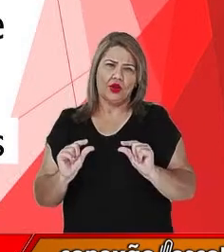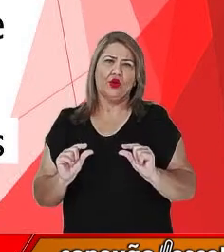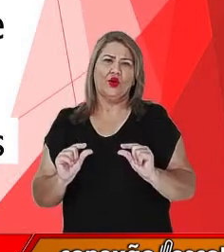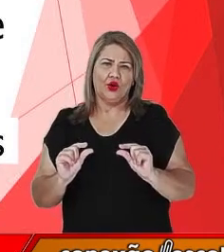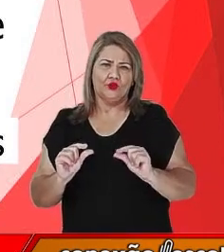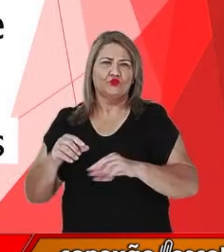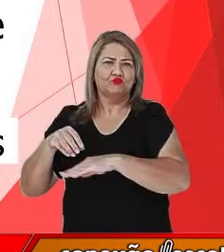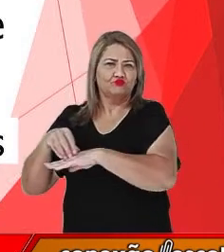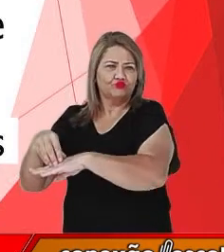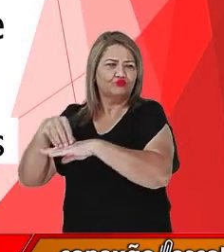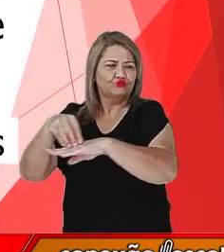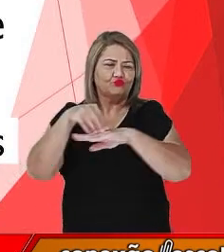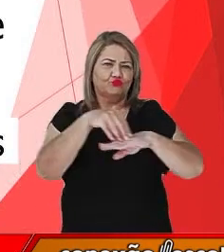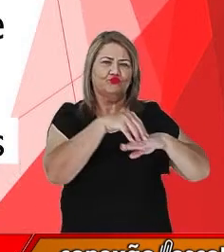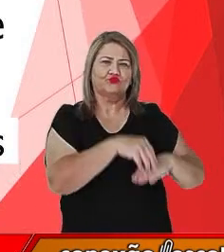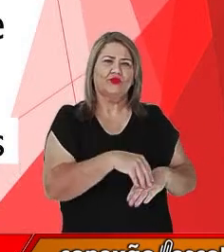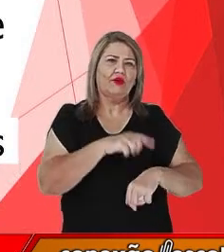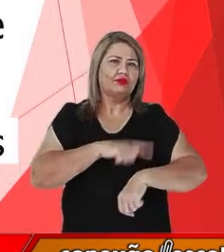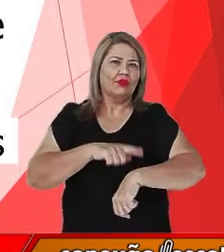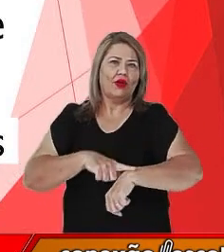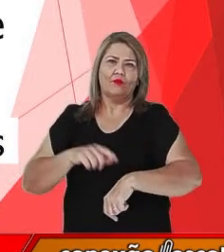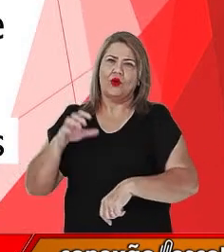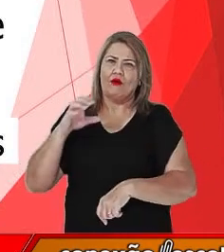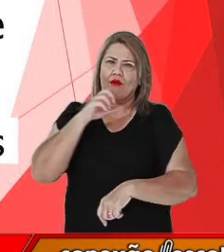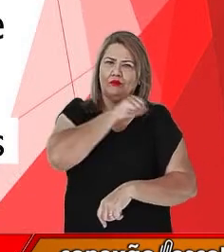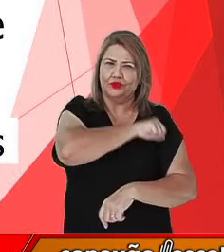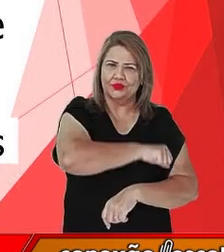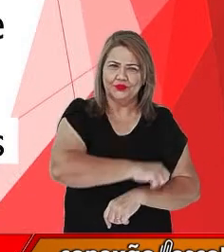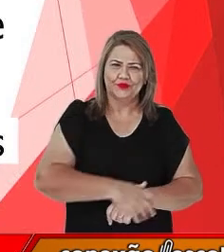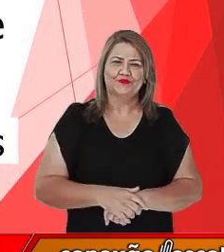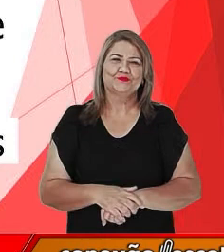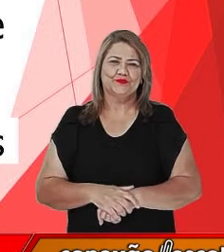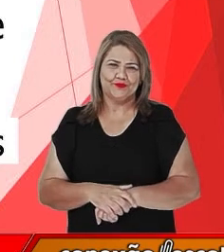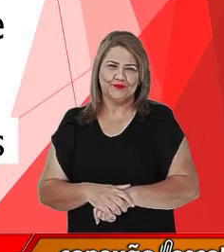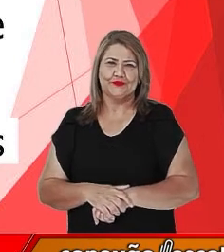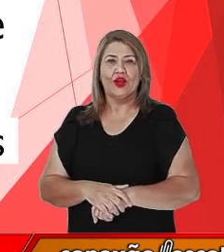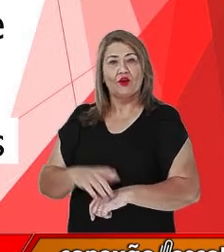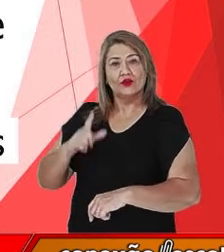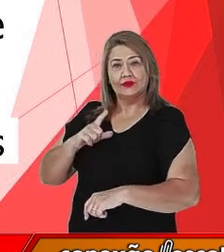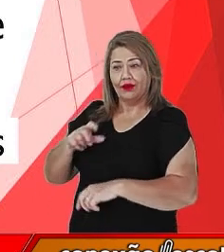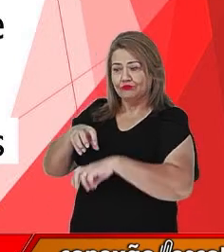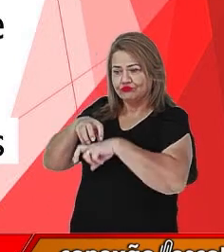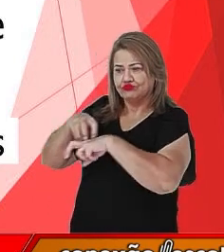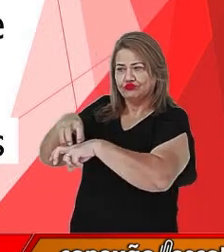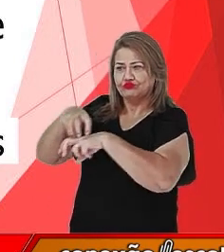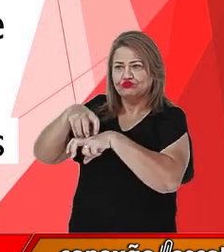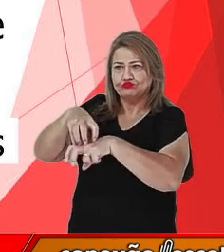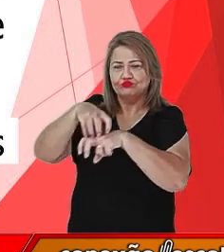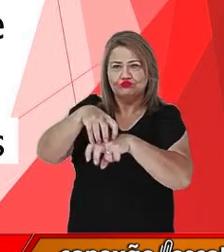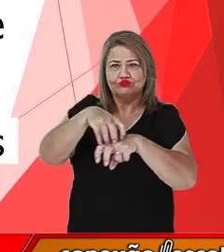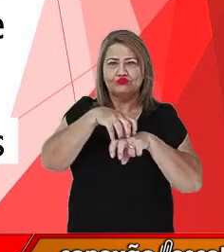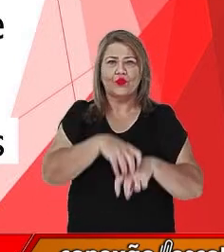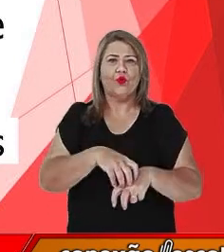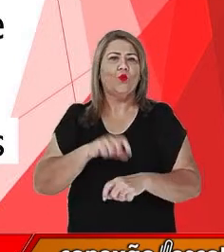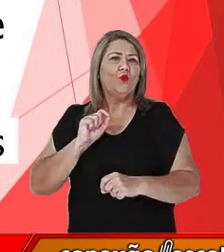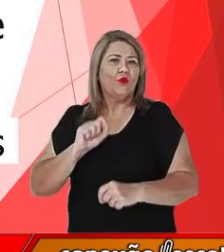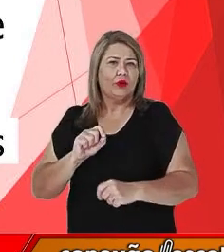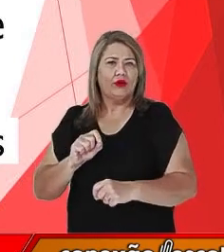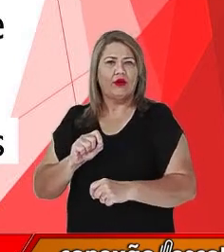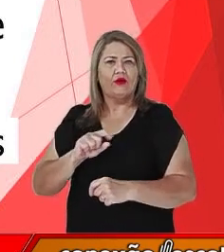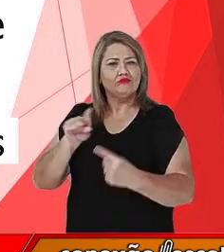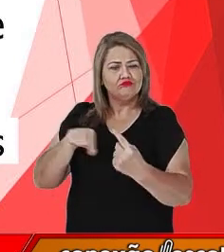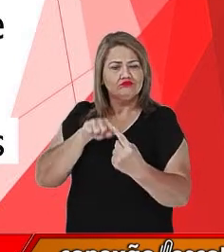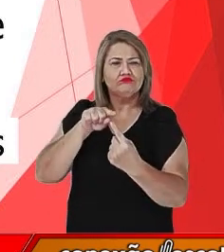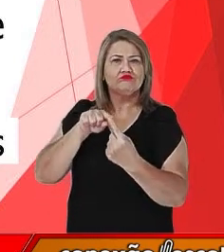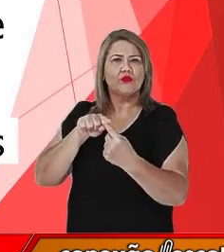se deslocar no menor tempo possível. Então a rede de transporte, ela busca conectar